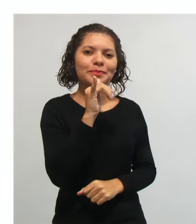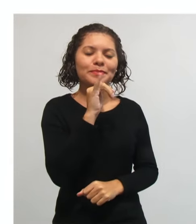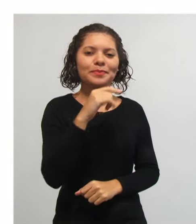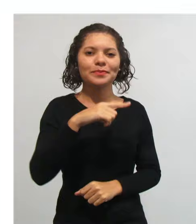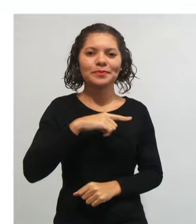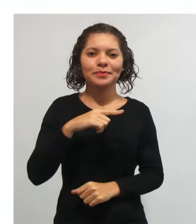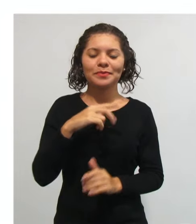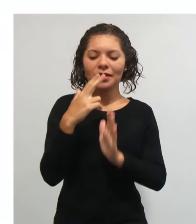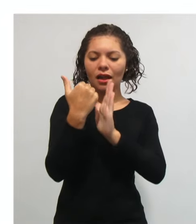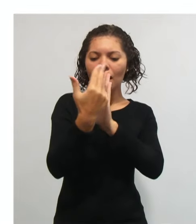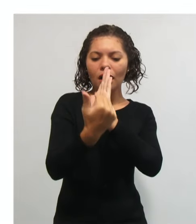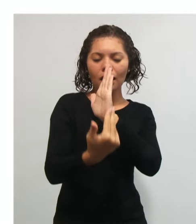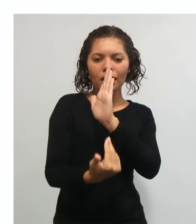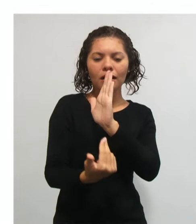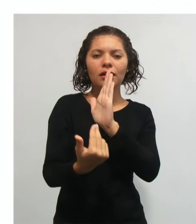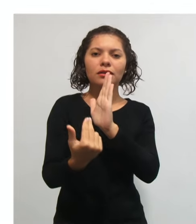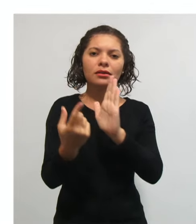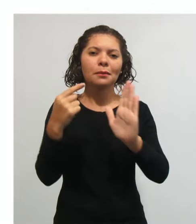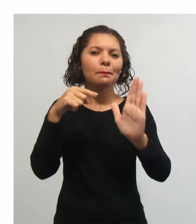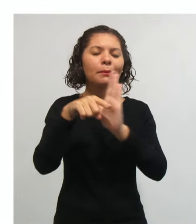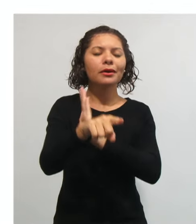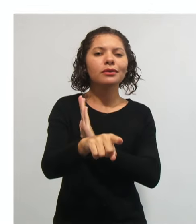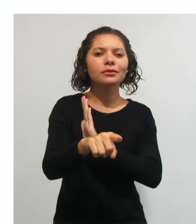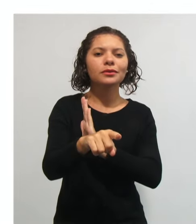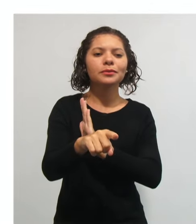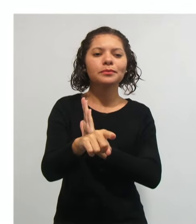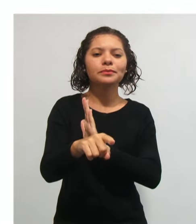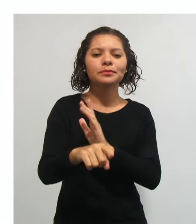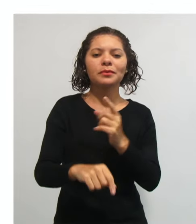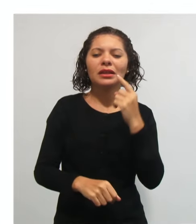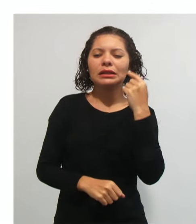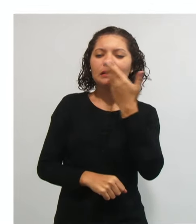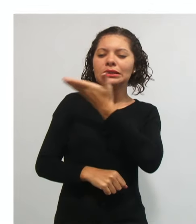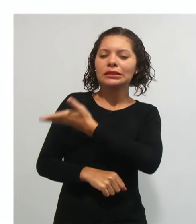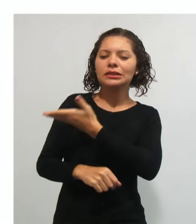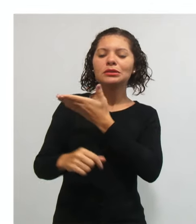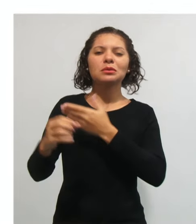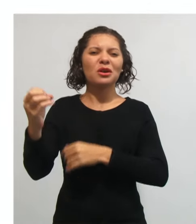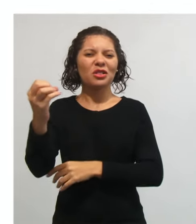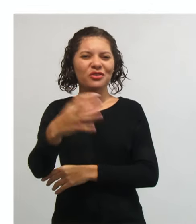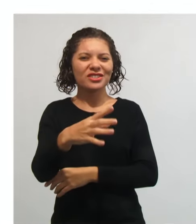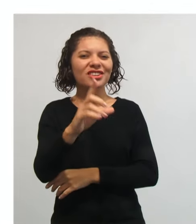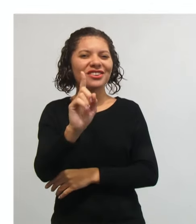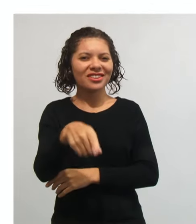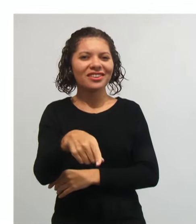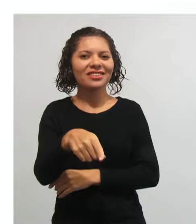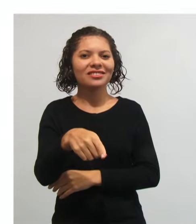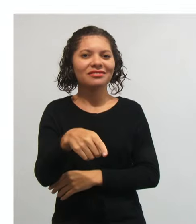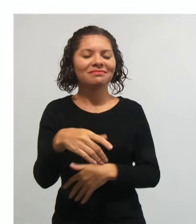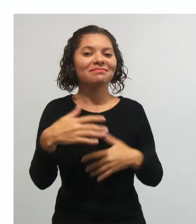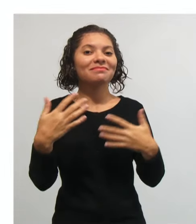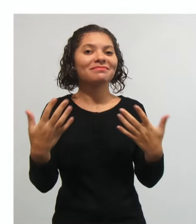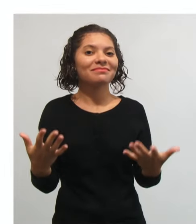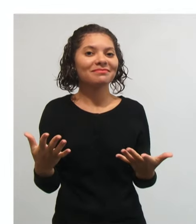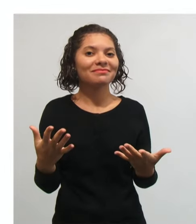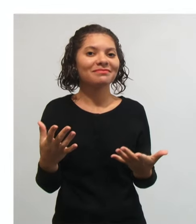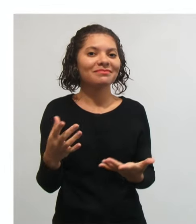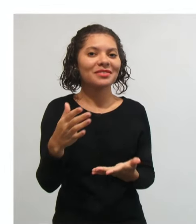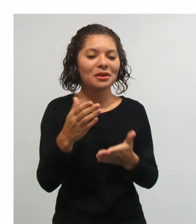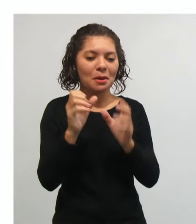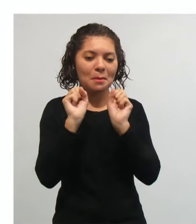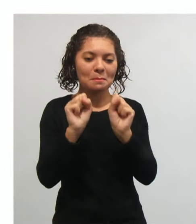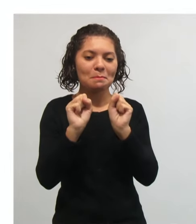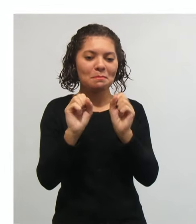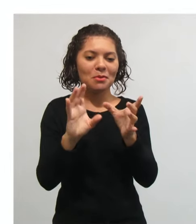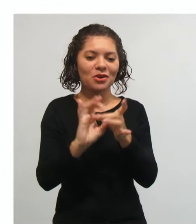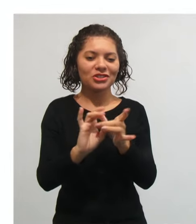aqui eu trago novamente aquela pergunta Será que isso é inovação E aí eu vou te dar uns uns segundinhos aí para você